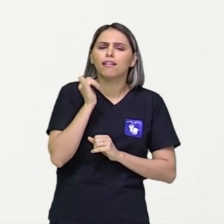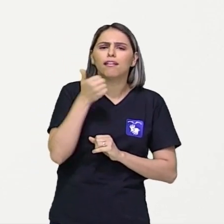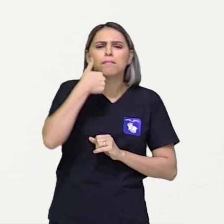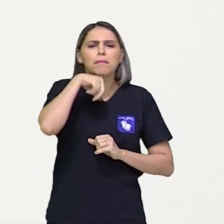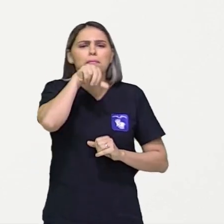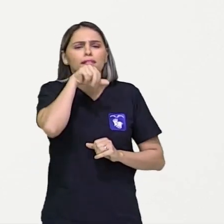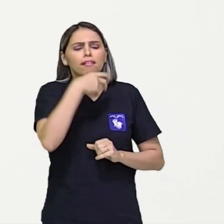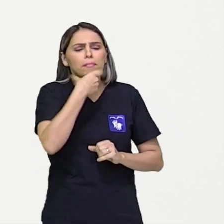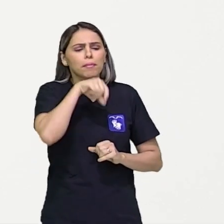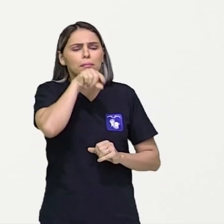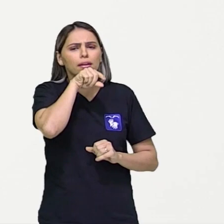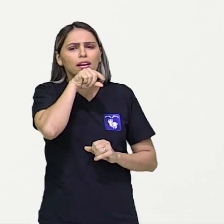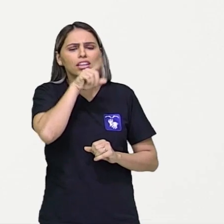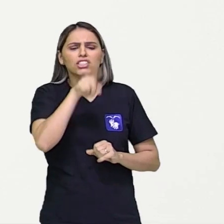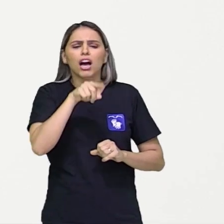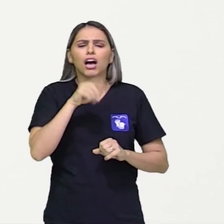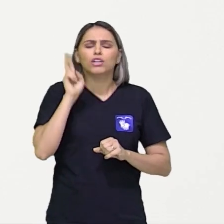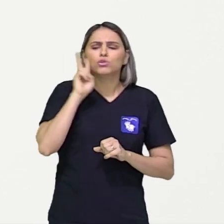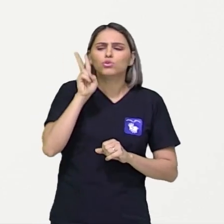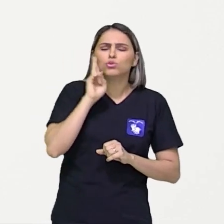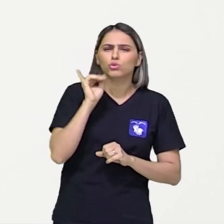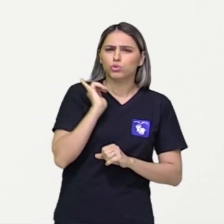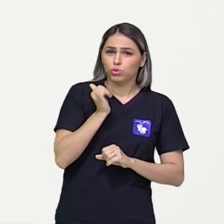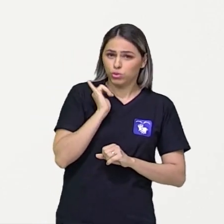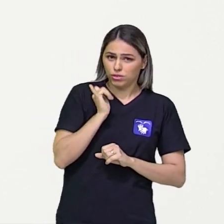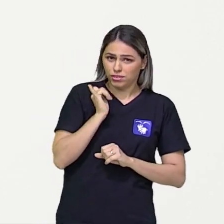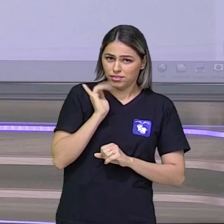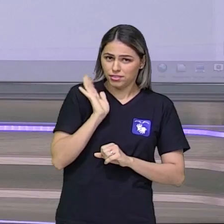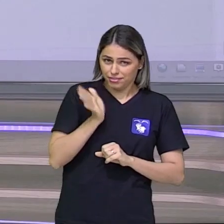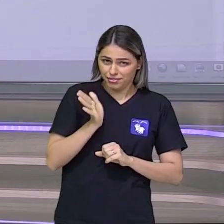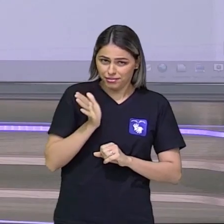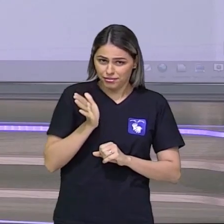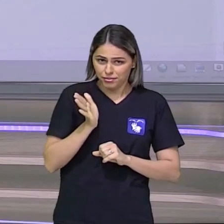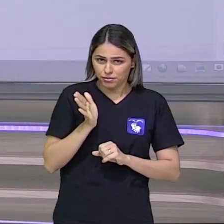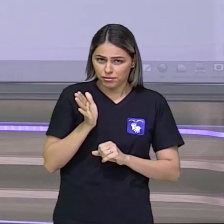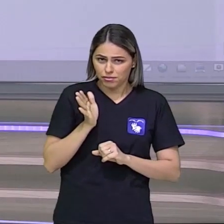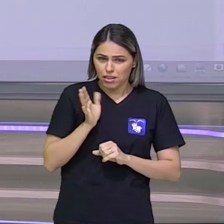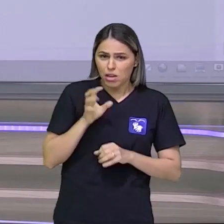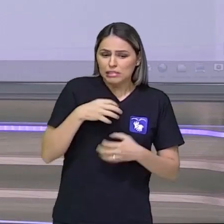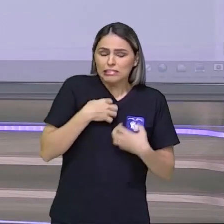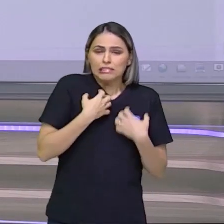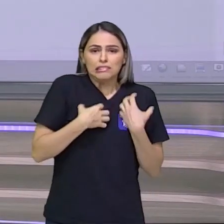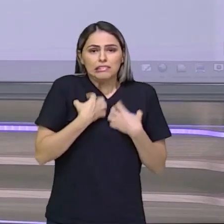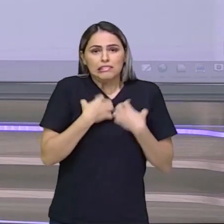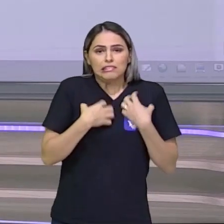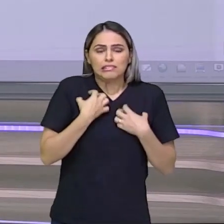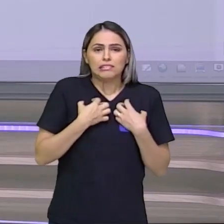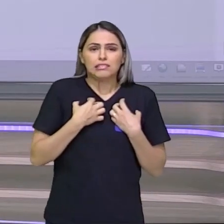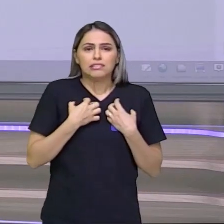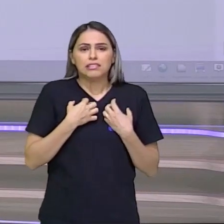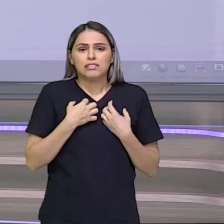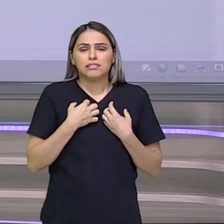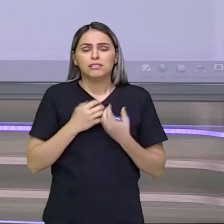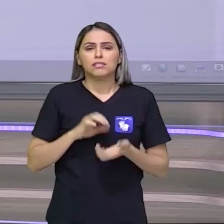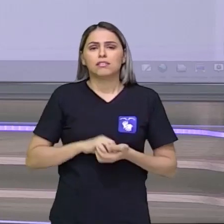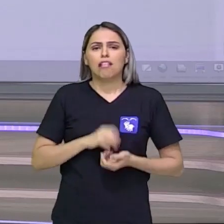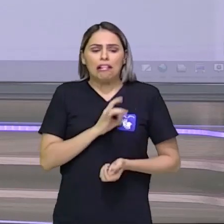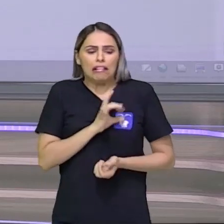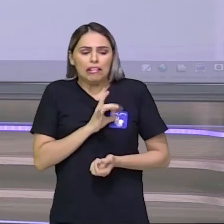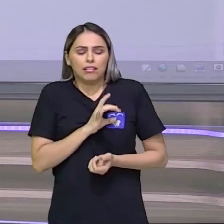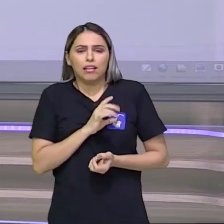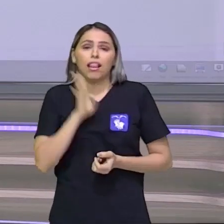a mamãe já pararam para contar para vocês alguma história de terror, alguma história